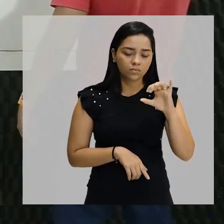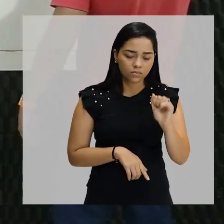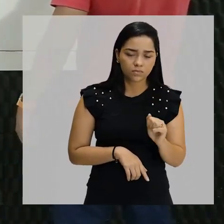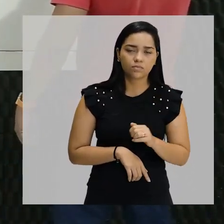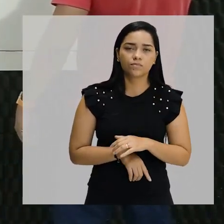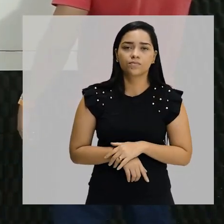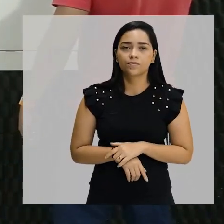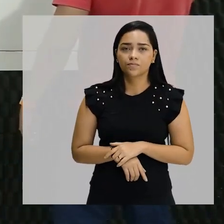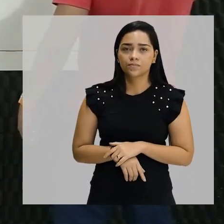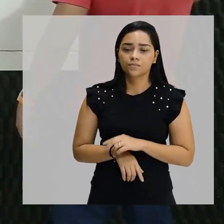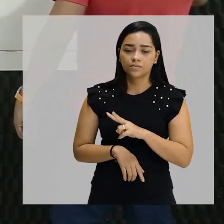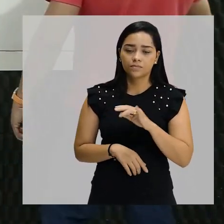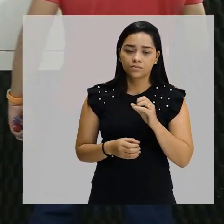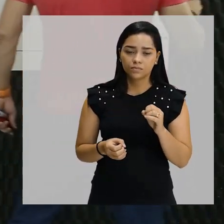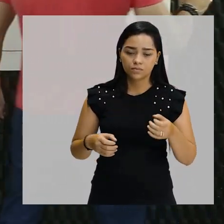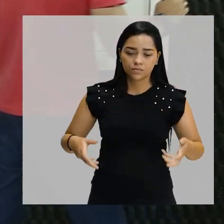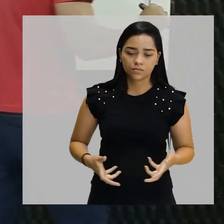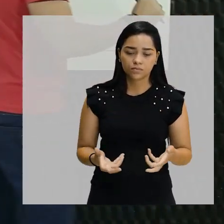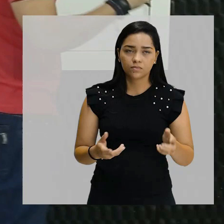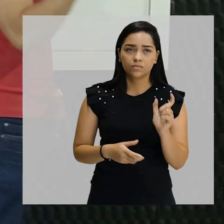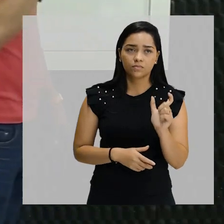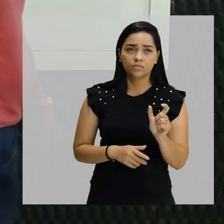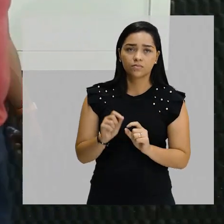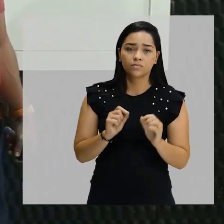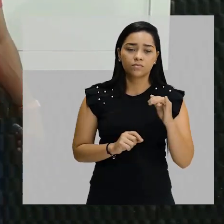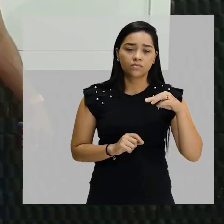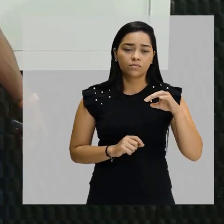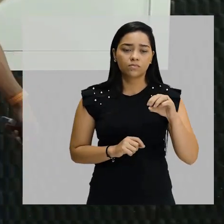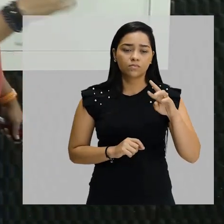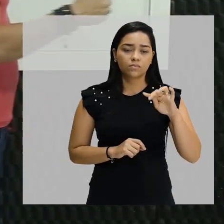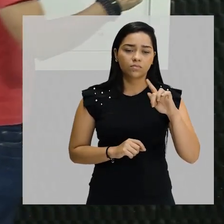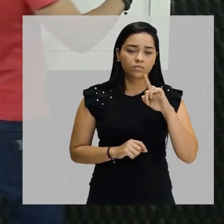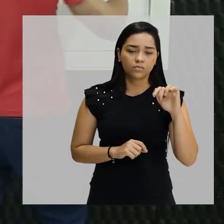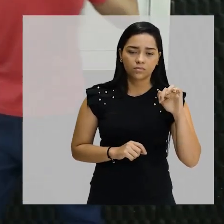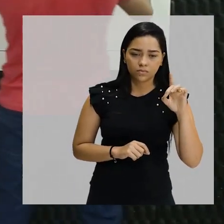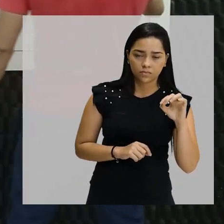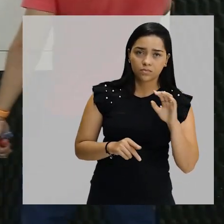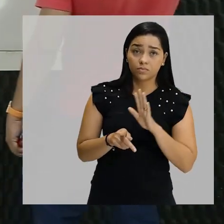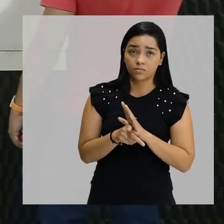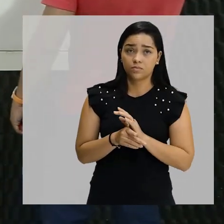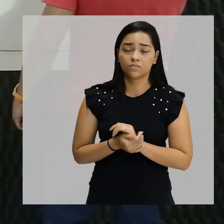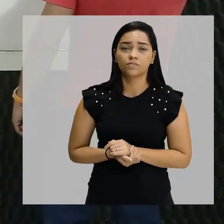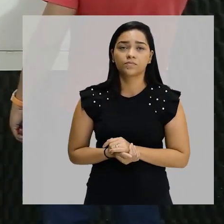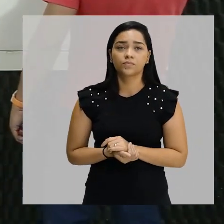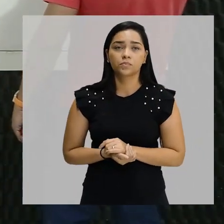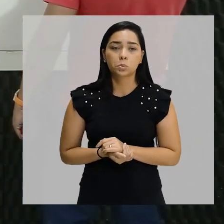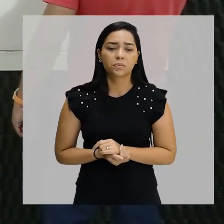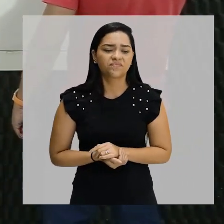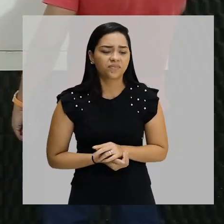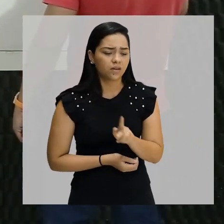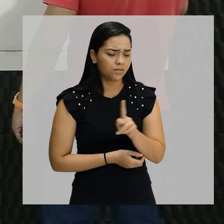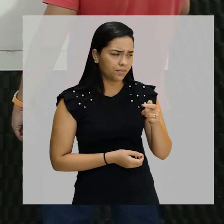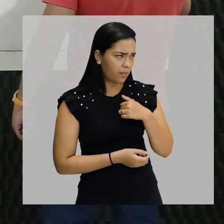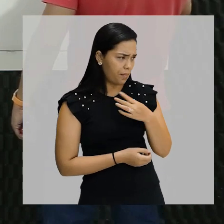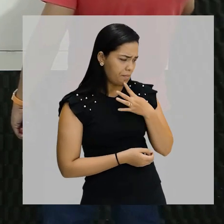vai introduzir esse termo que ficou imortalizado na história dúvida metódica Professor